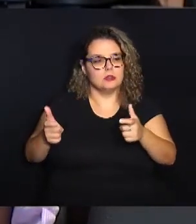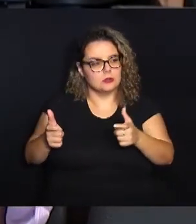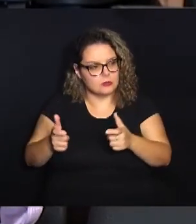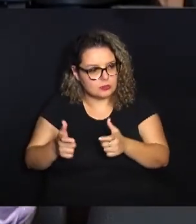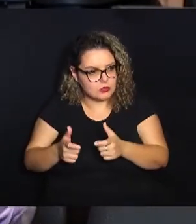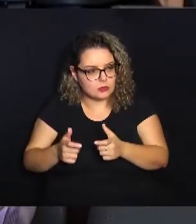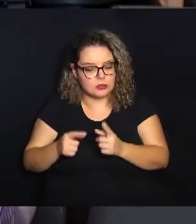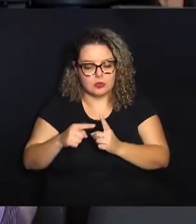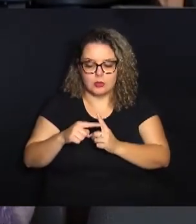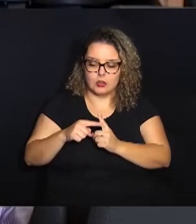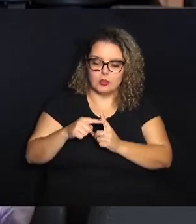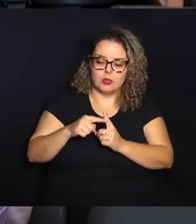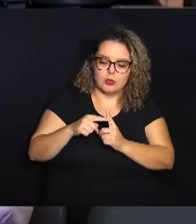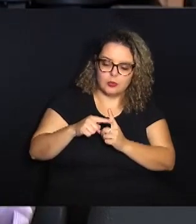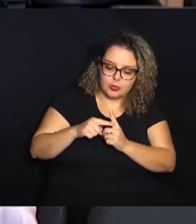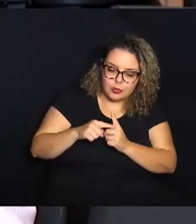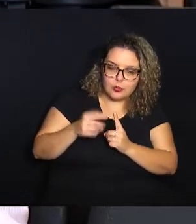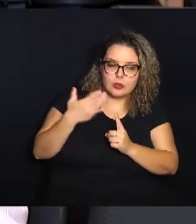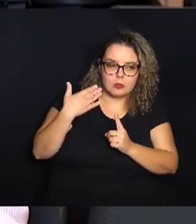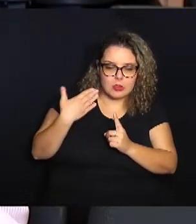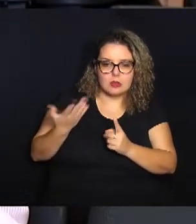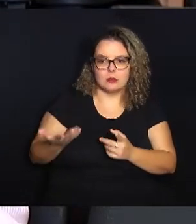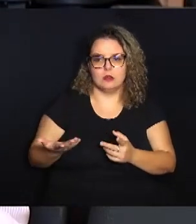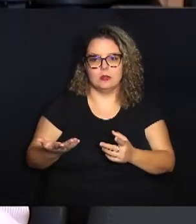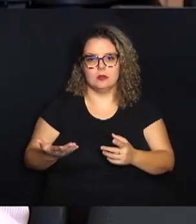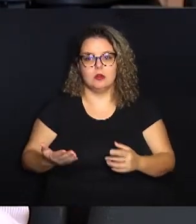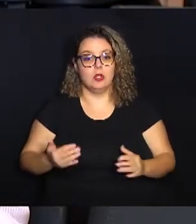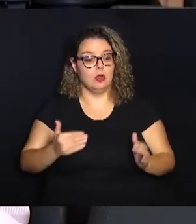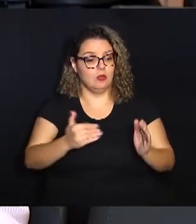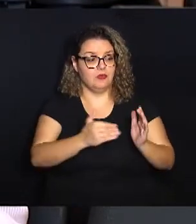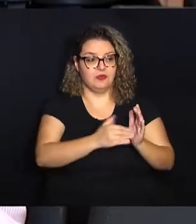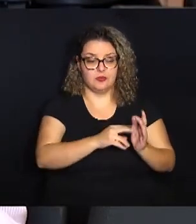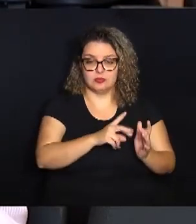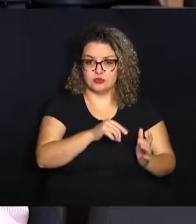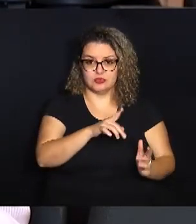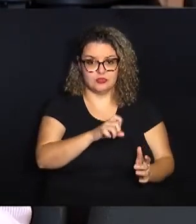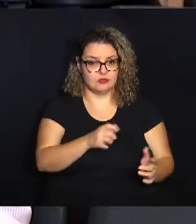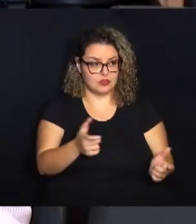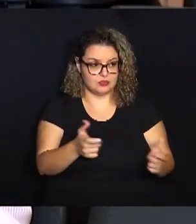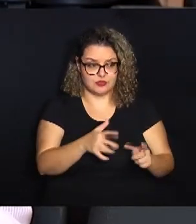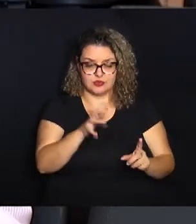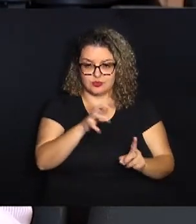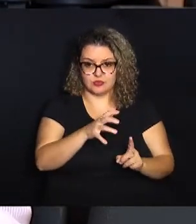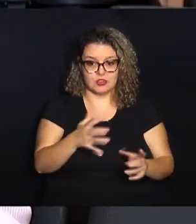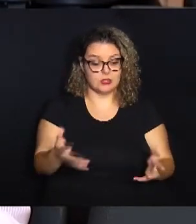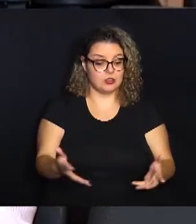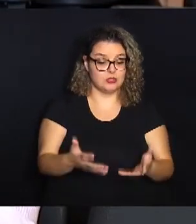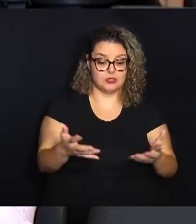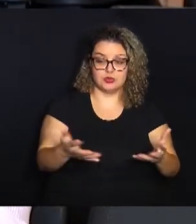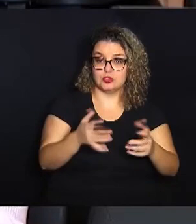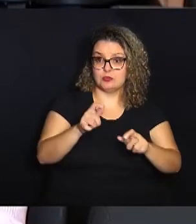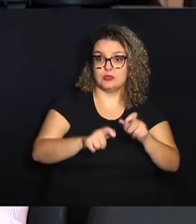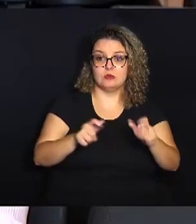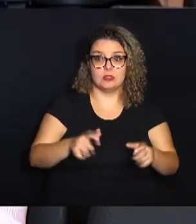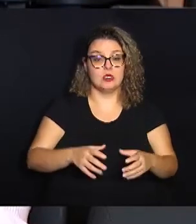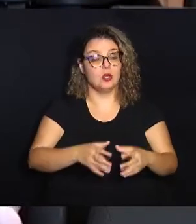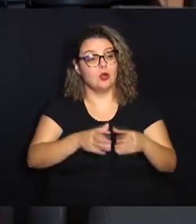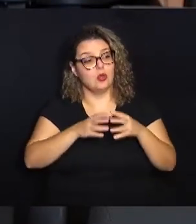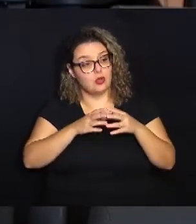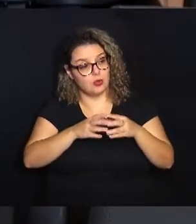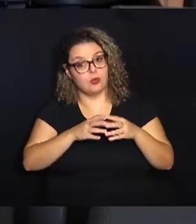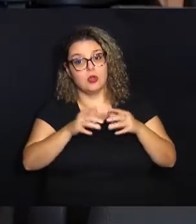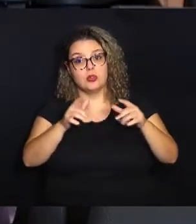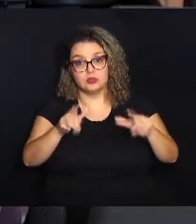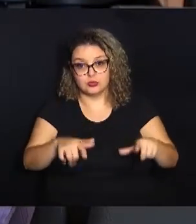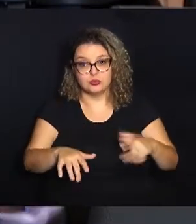aguaceiro todo em locais de fundo de vale, estímulo inclusive as pessoas a conviverem mais